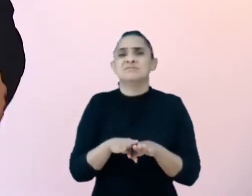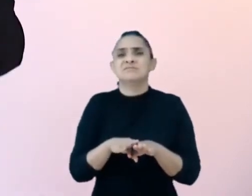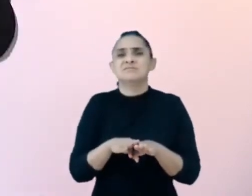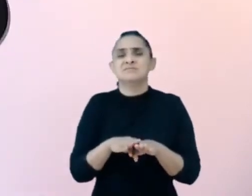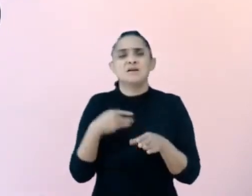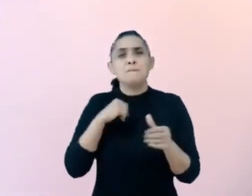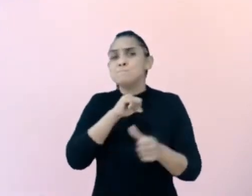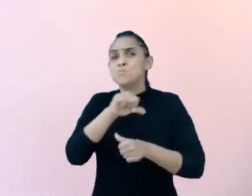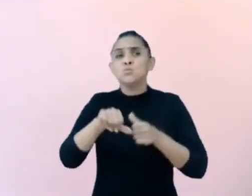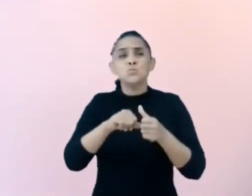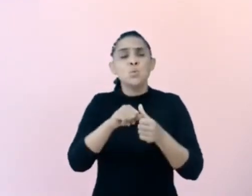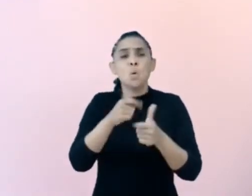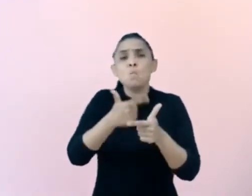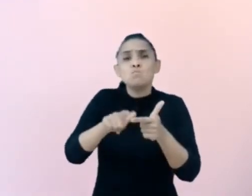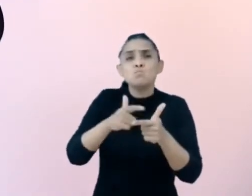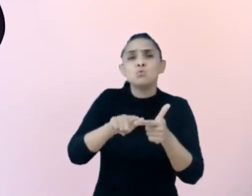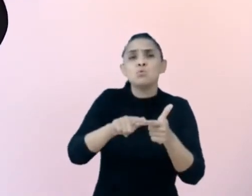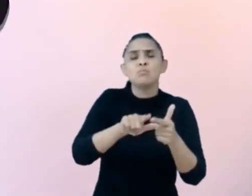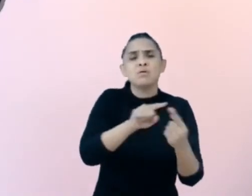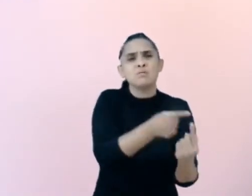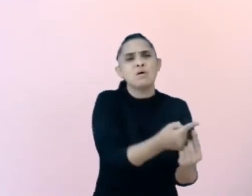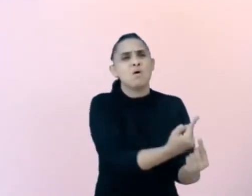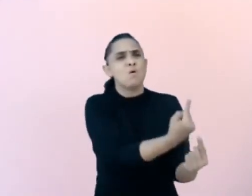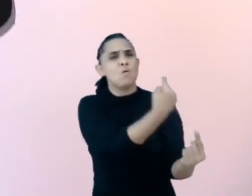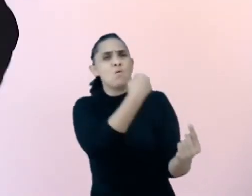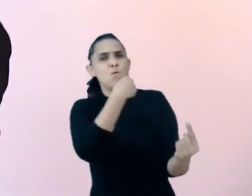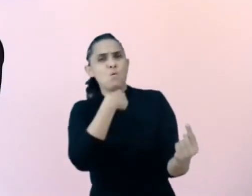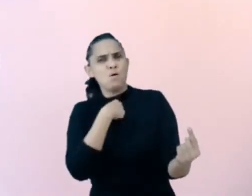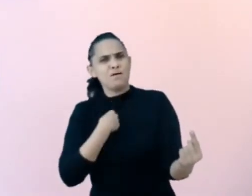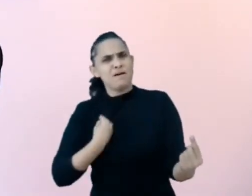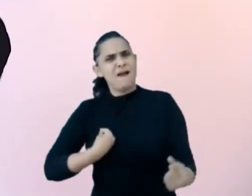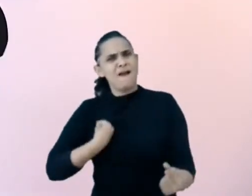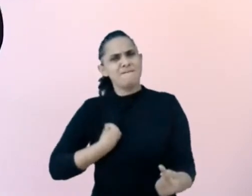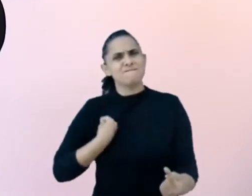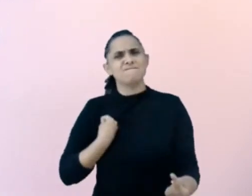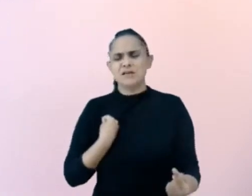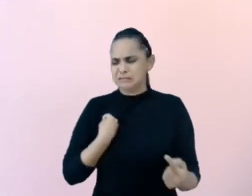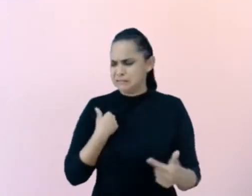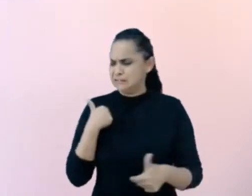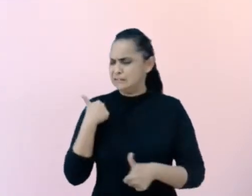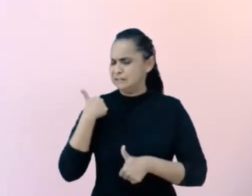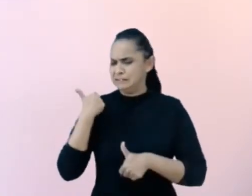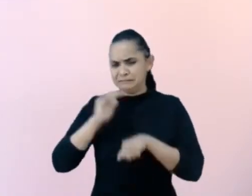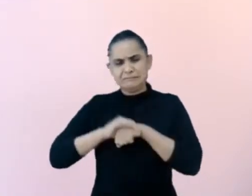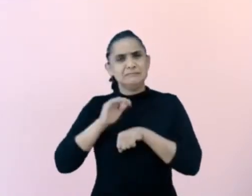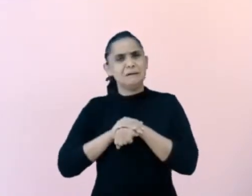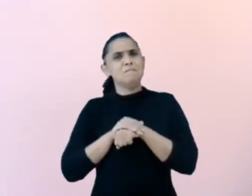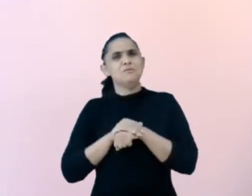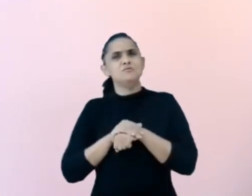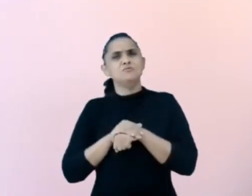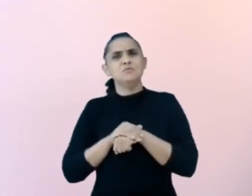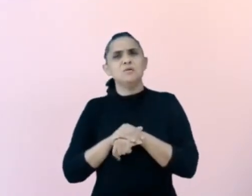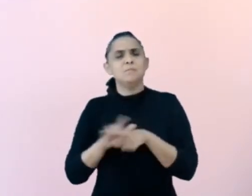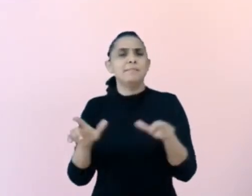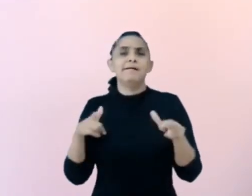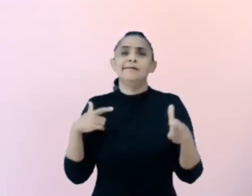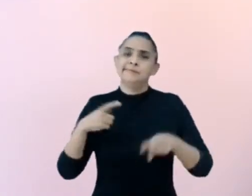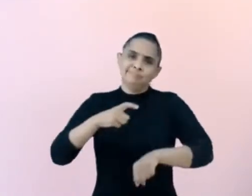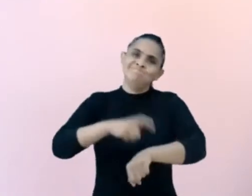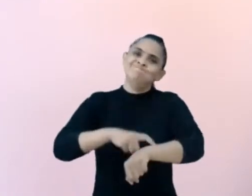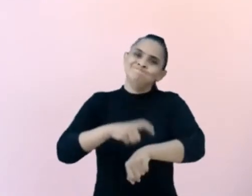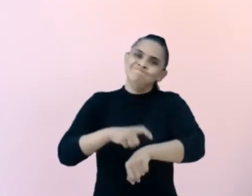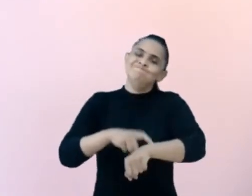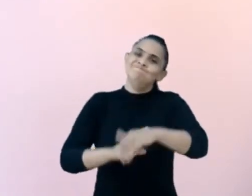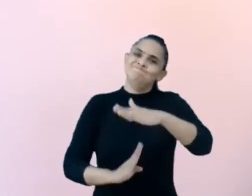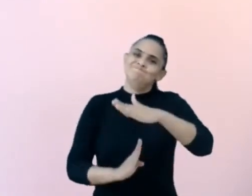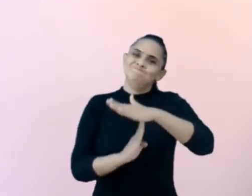situação em que nosso irmão vivia, em que às vezes até a obra vivia naquele momento. Mas nós não temos tempo. Mas